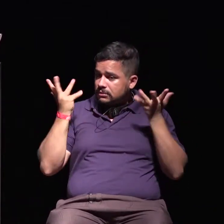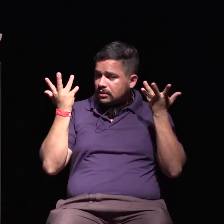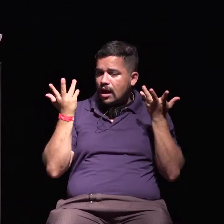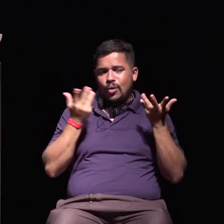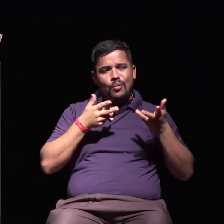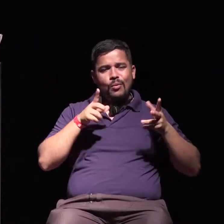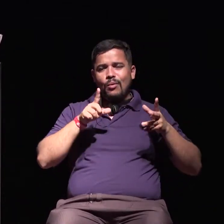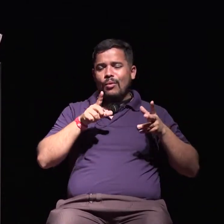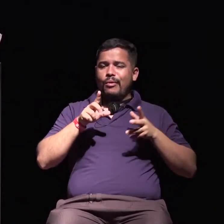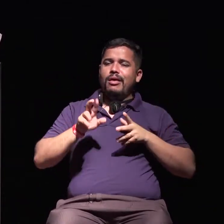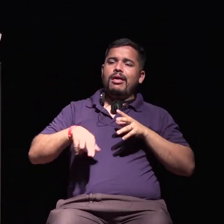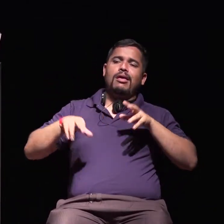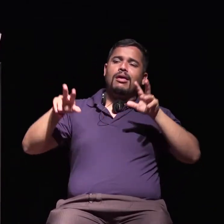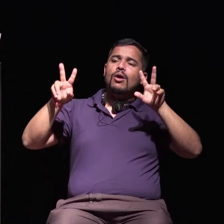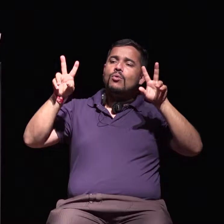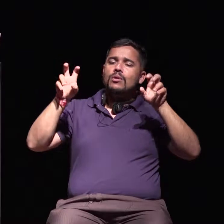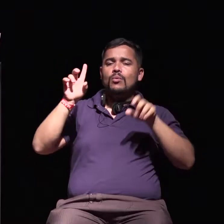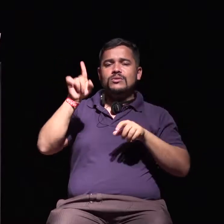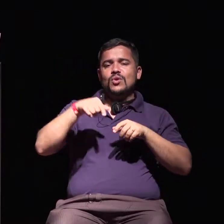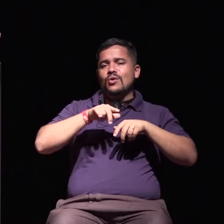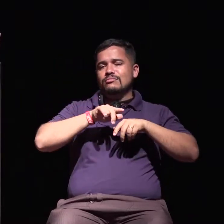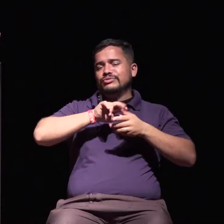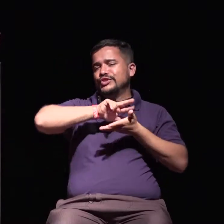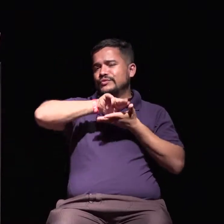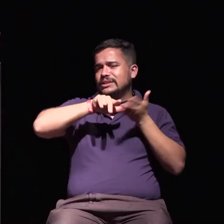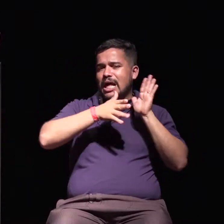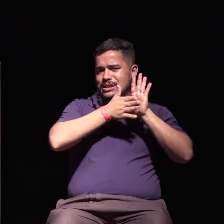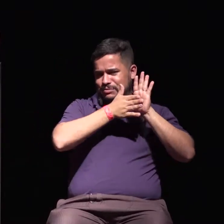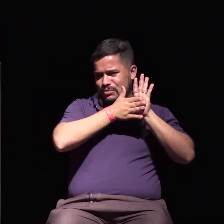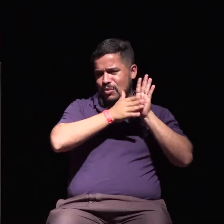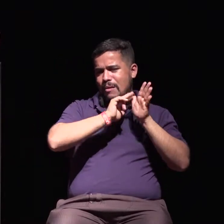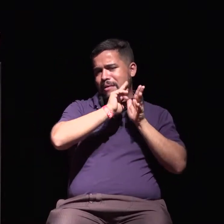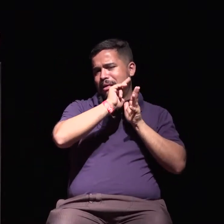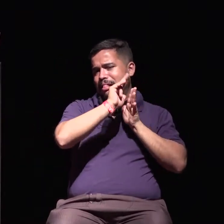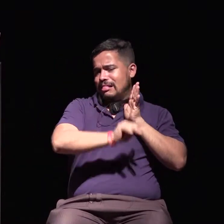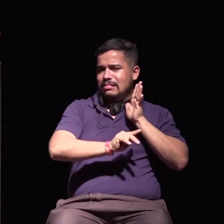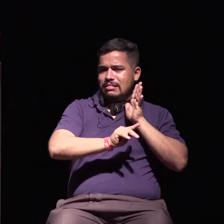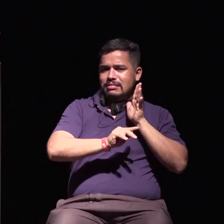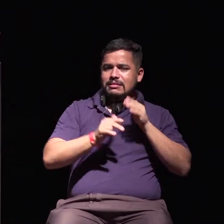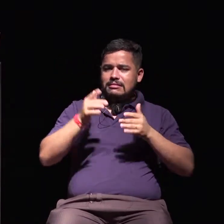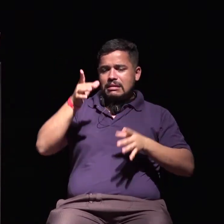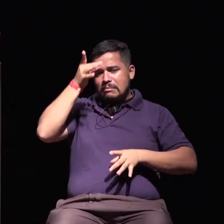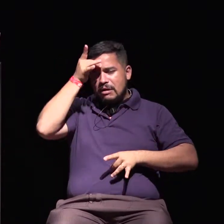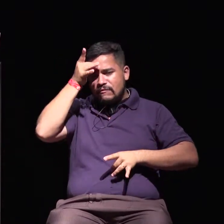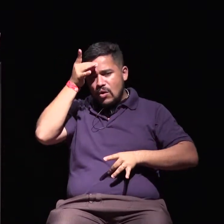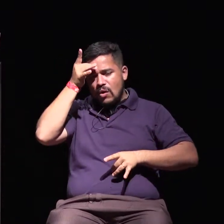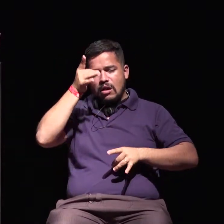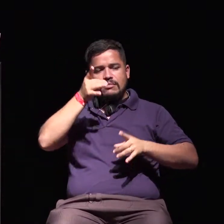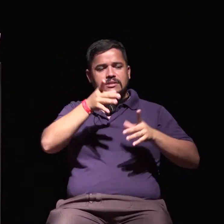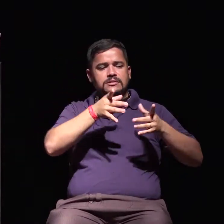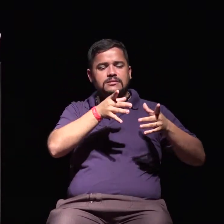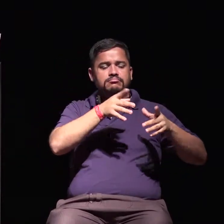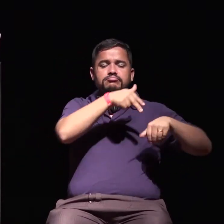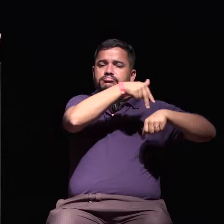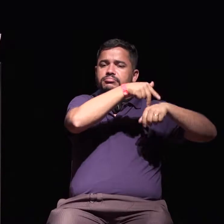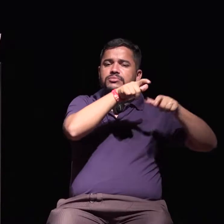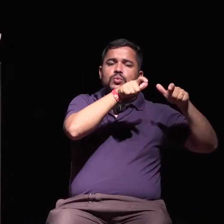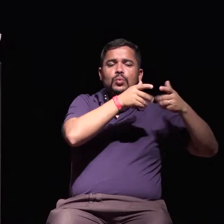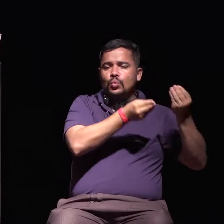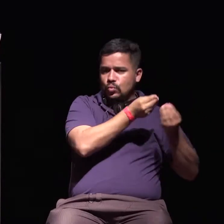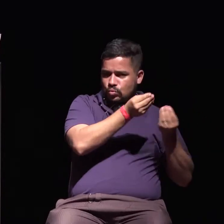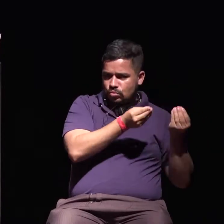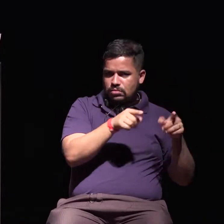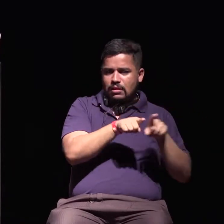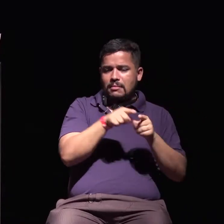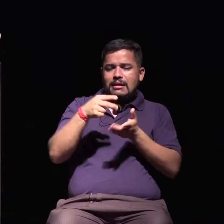um termo que já não abarca a diversidade de propostas que se denominam performances, instalações coreográficas, live